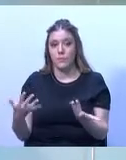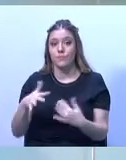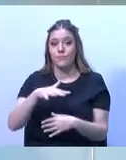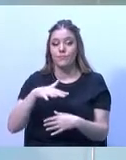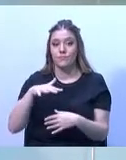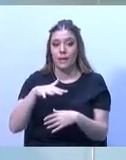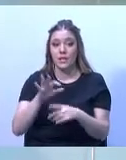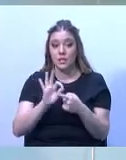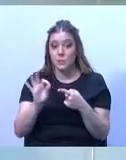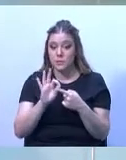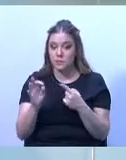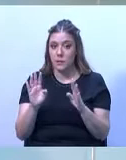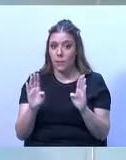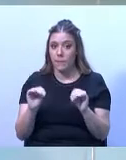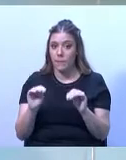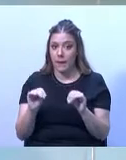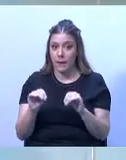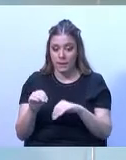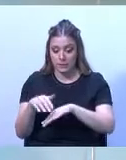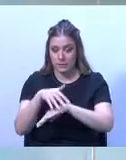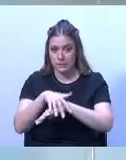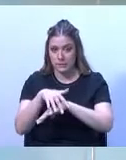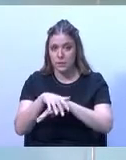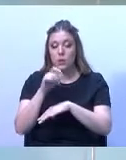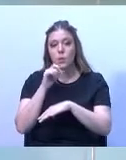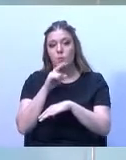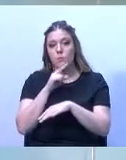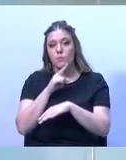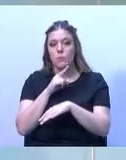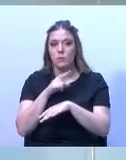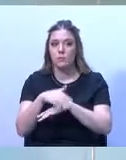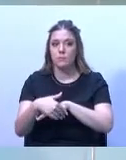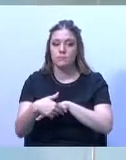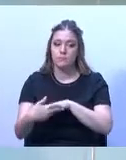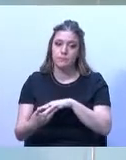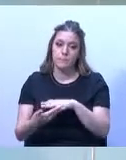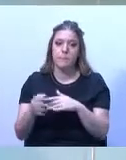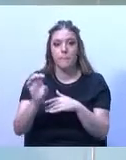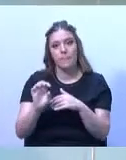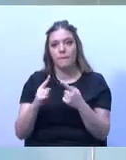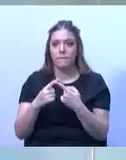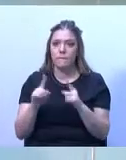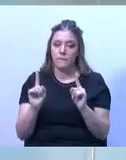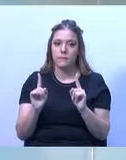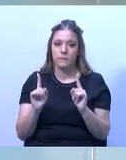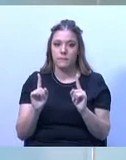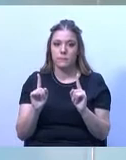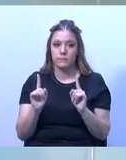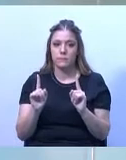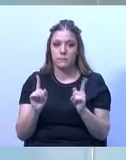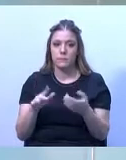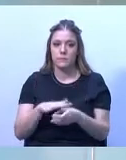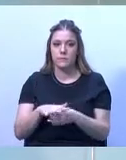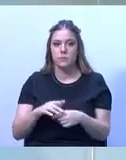concreto do pé, significa que poderia haver ali um excesso de apoio, que estamos a falar noutro sentido, noutro tipo